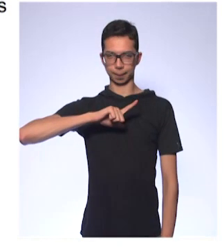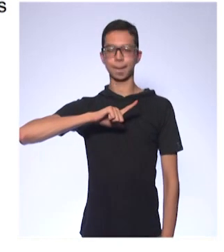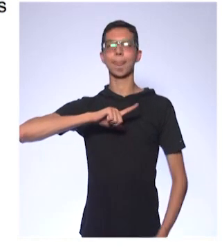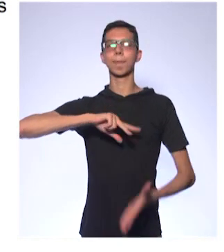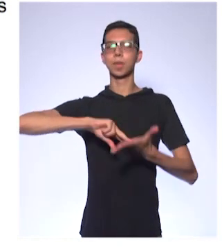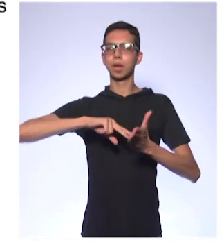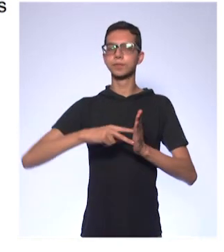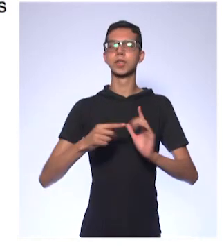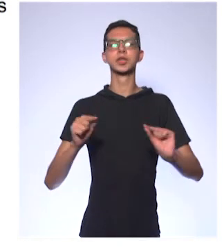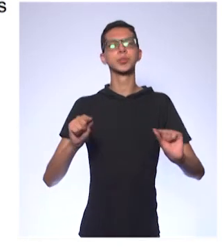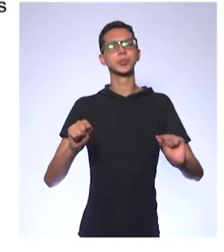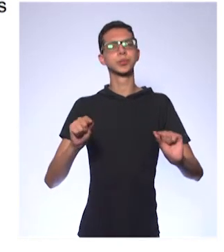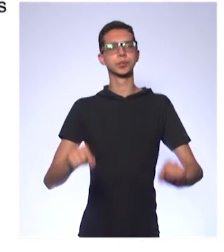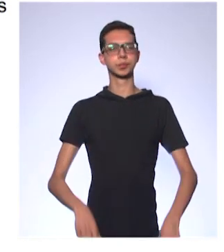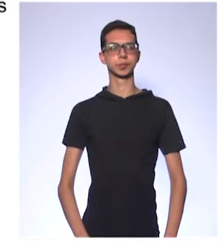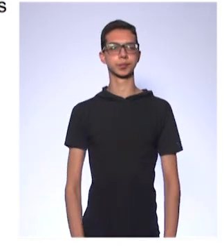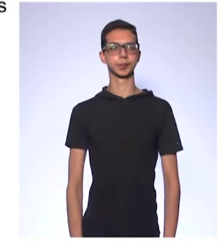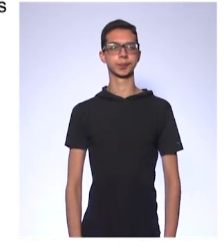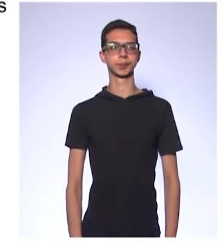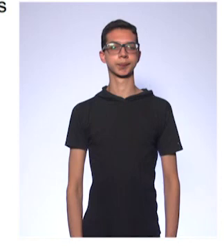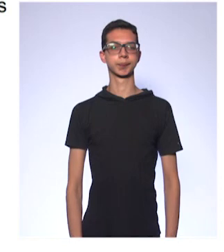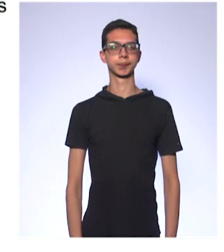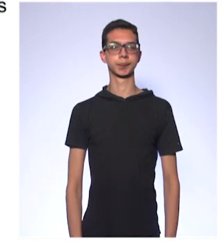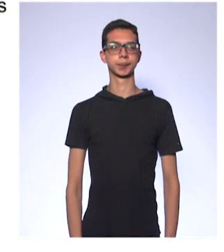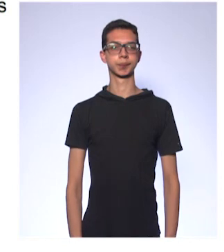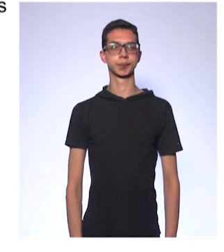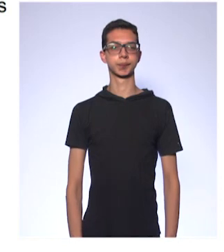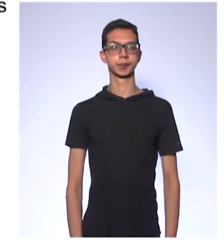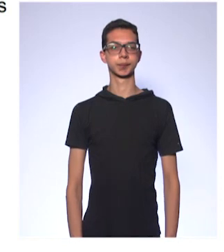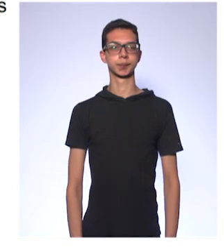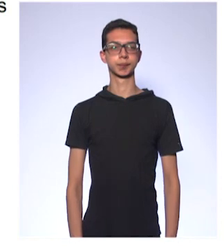significa sinais,